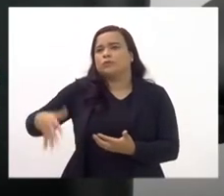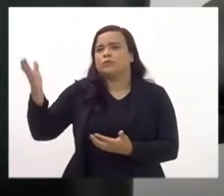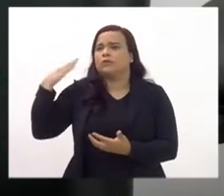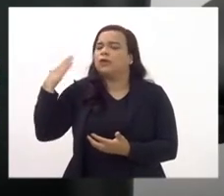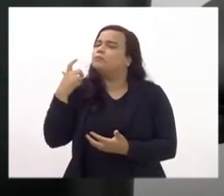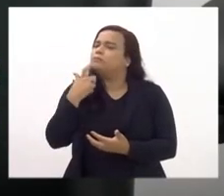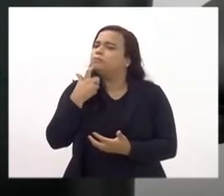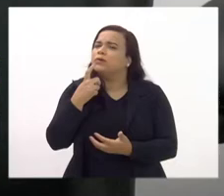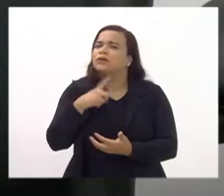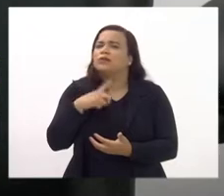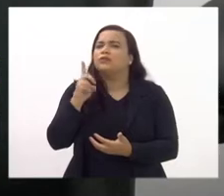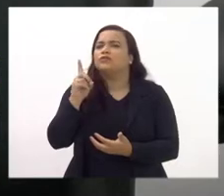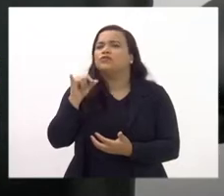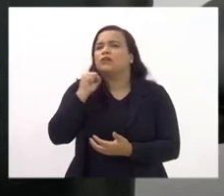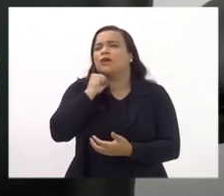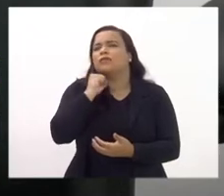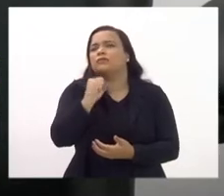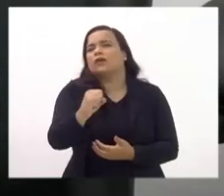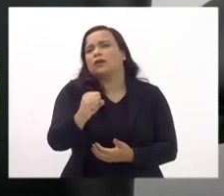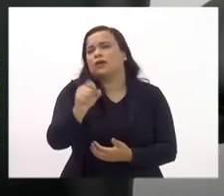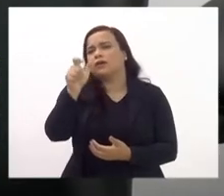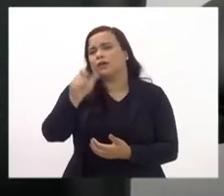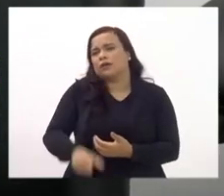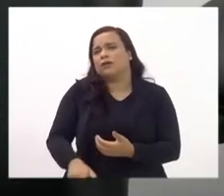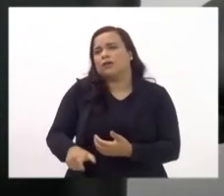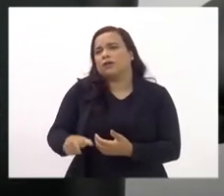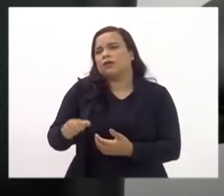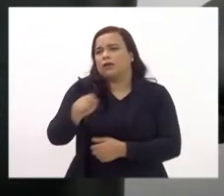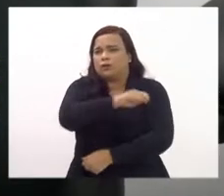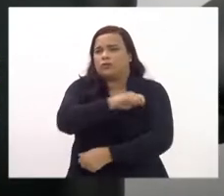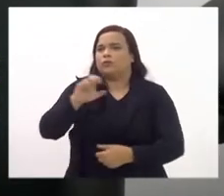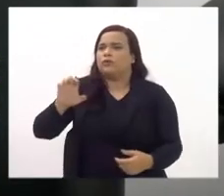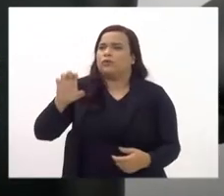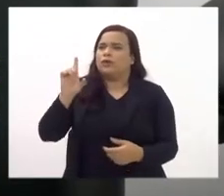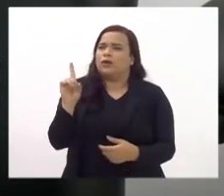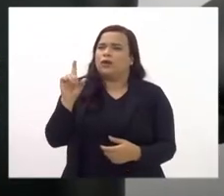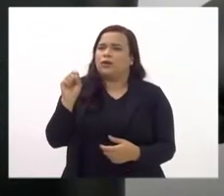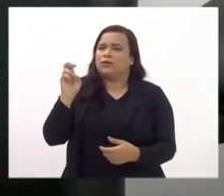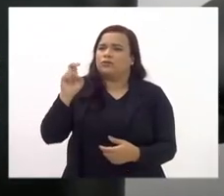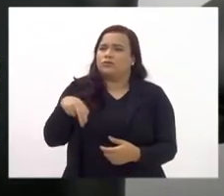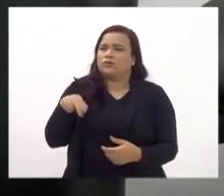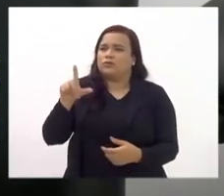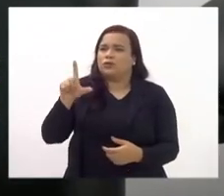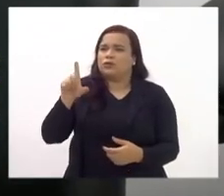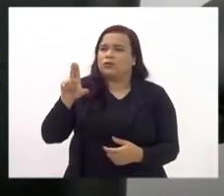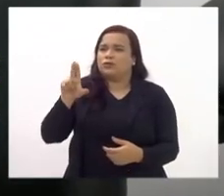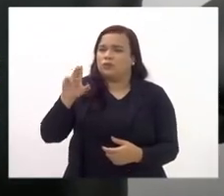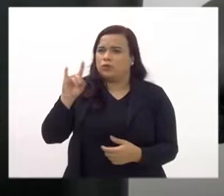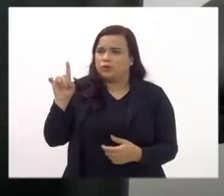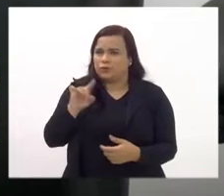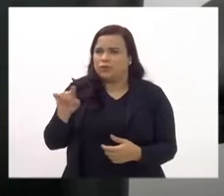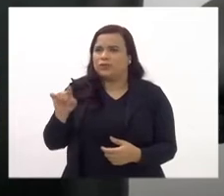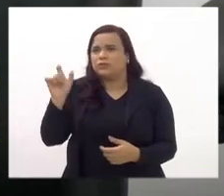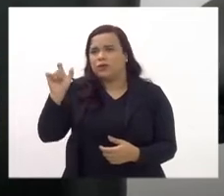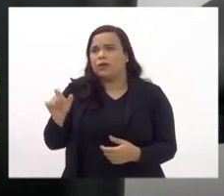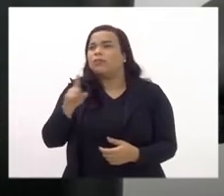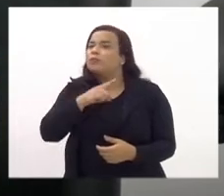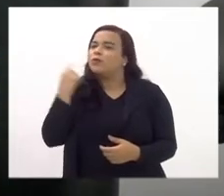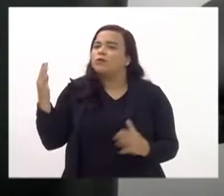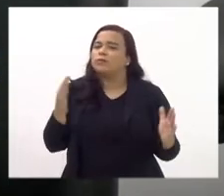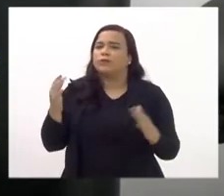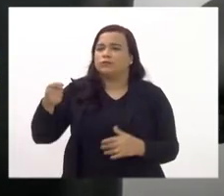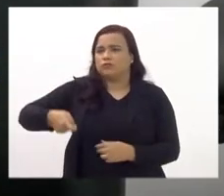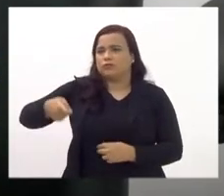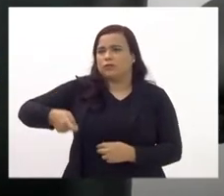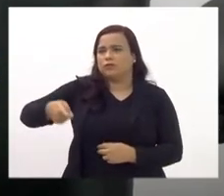né, foi o dia do assassinato do estudante Edson Luiz, que morreu na ditadura militar. E é importantíssimo a gente lembrar isso, porque